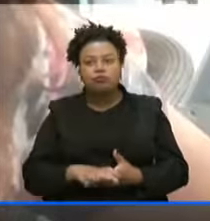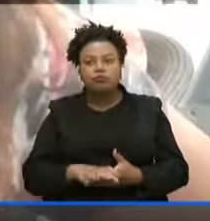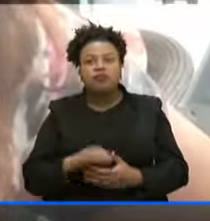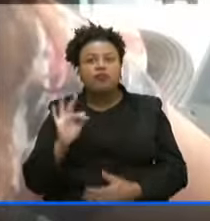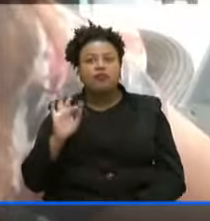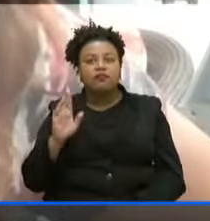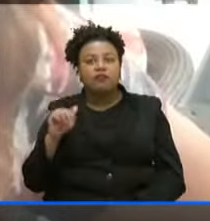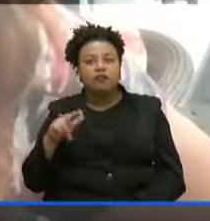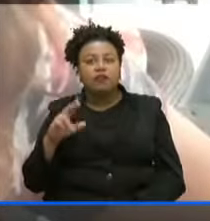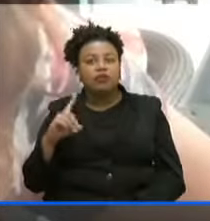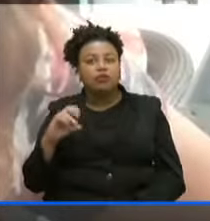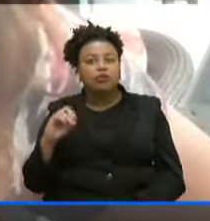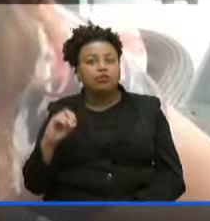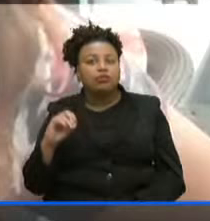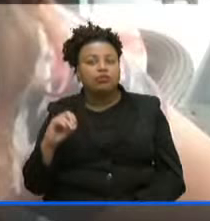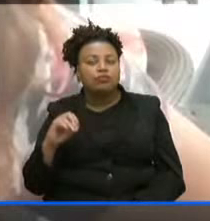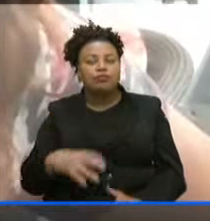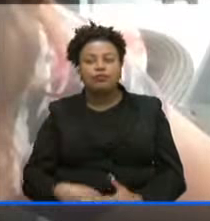Fernando Marrone?